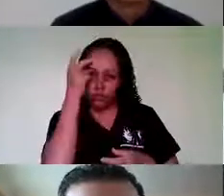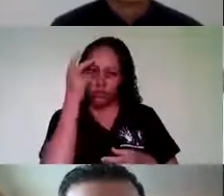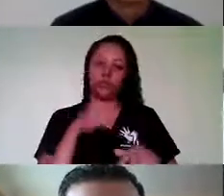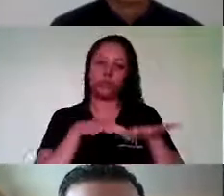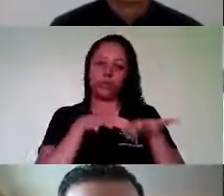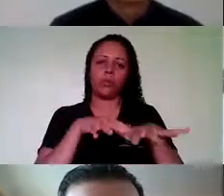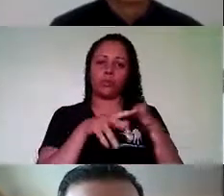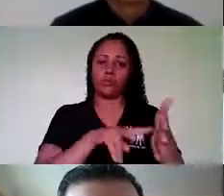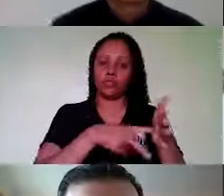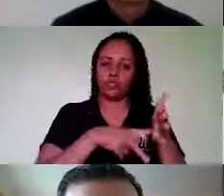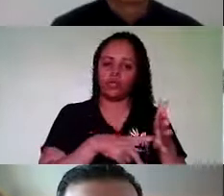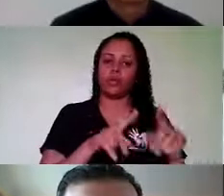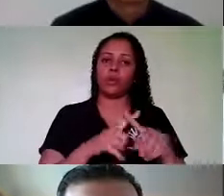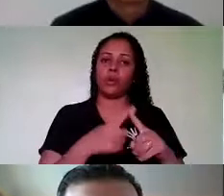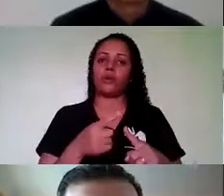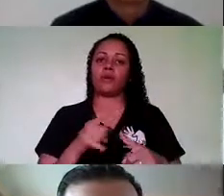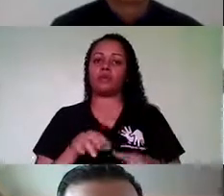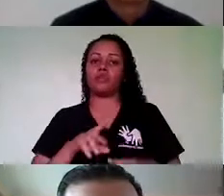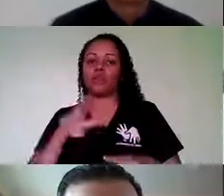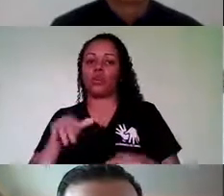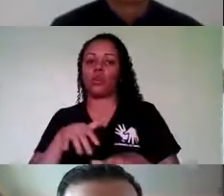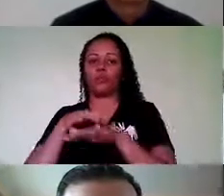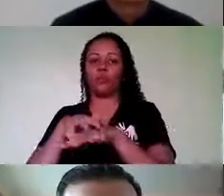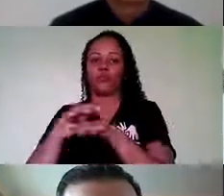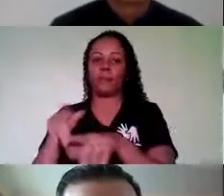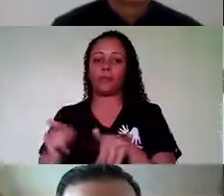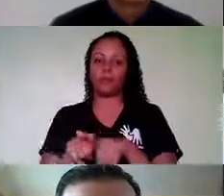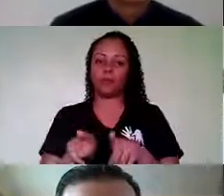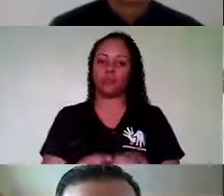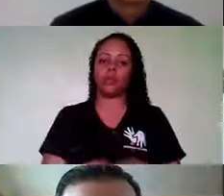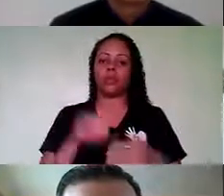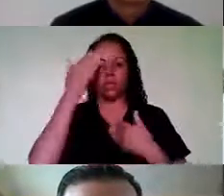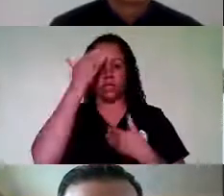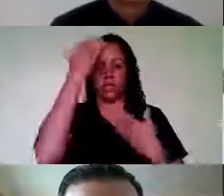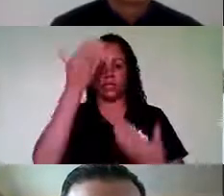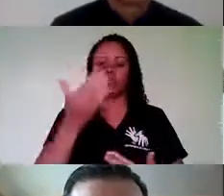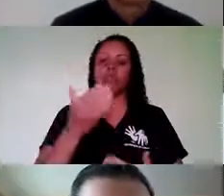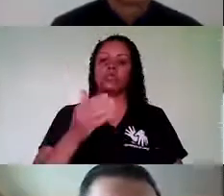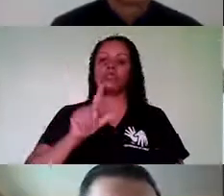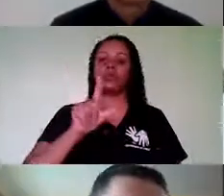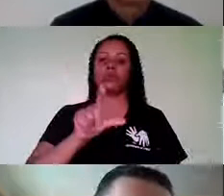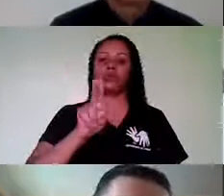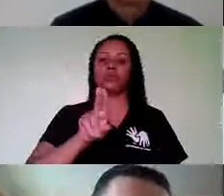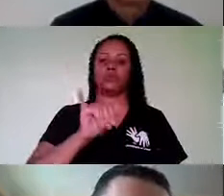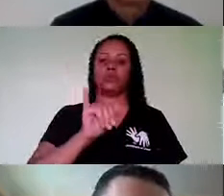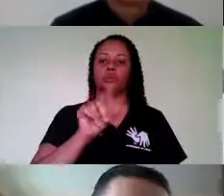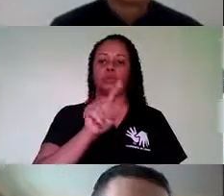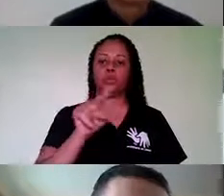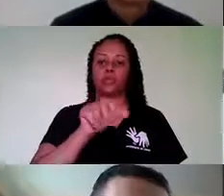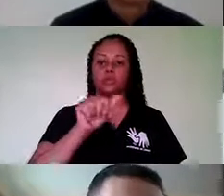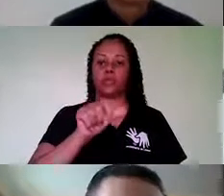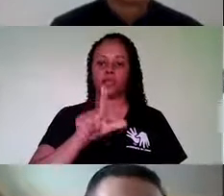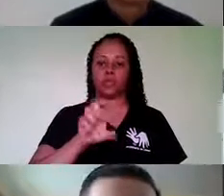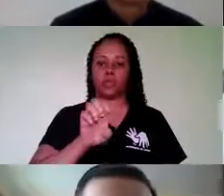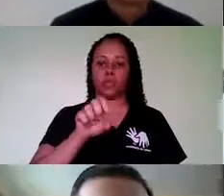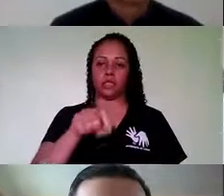Quero agradecer aqui também a presença do Ventura, do Luiz Alexandre Ventura, que é sempre um grande parceiro e que está sempre atento